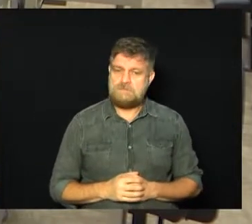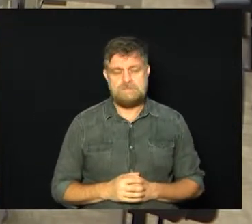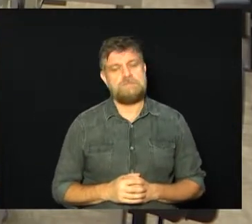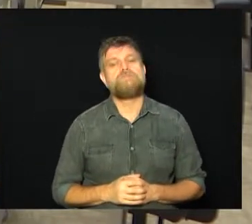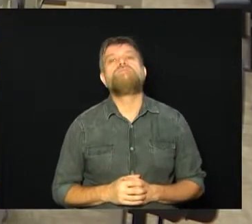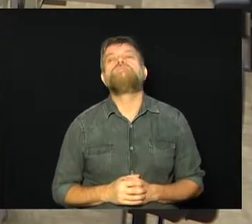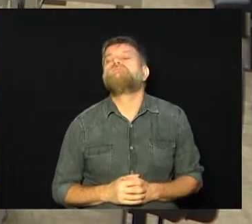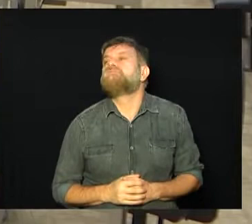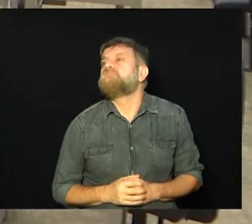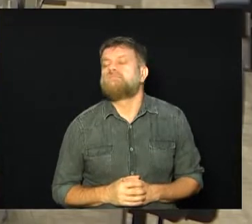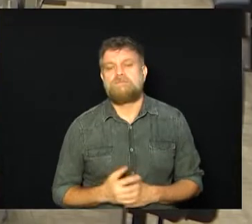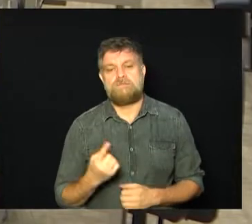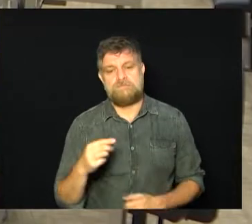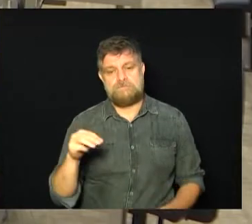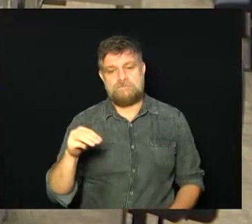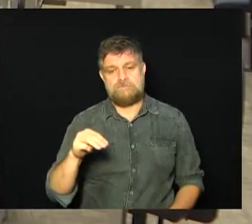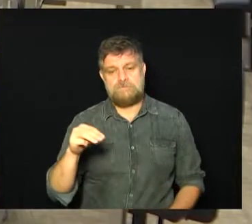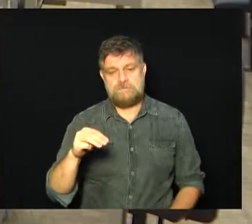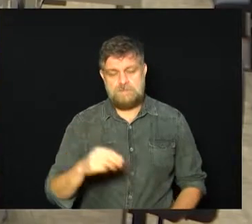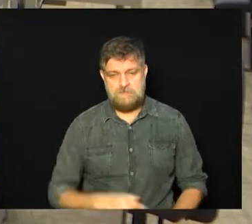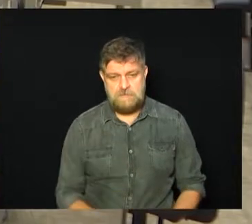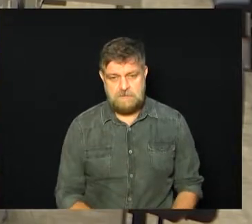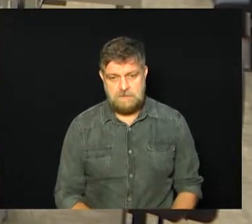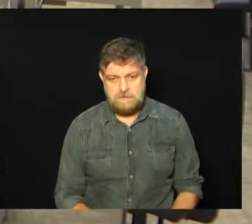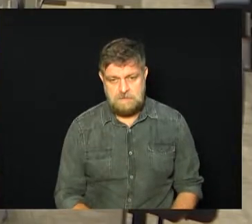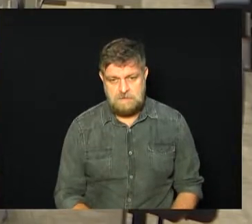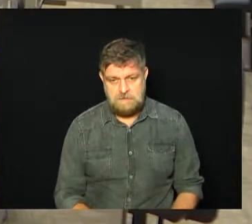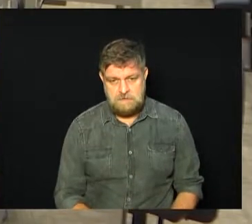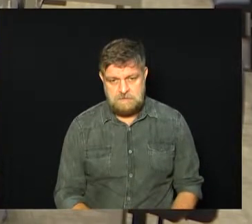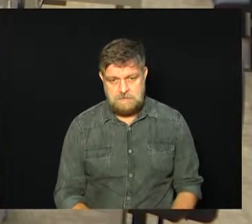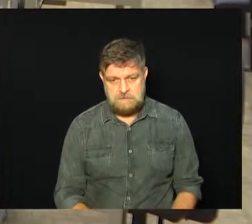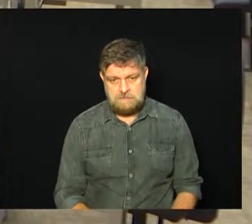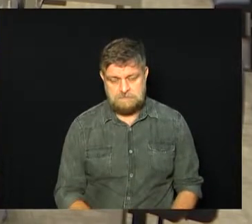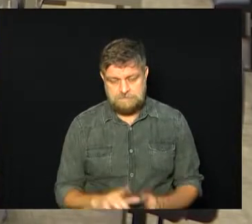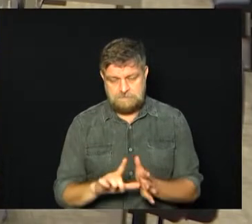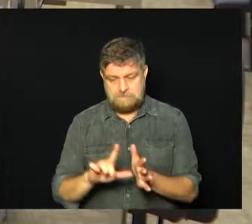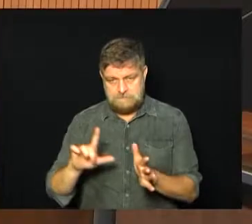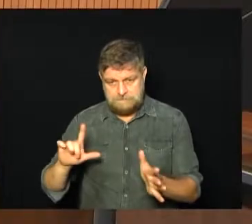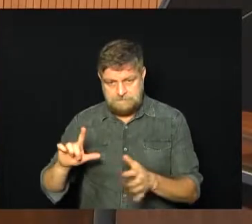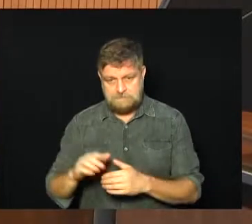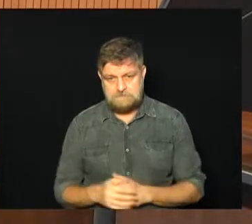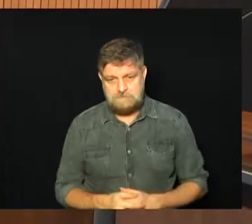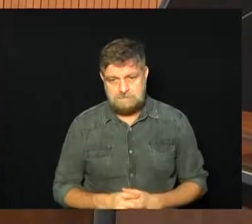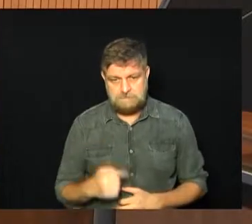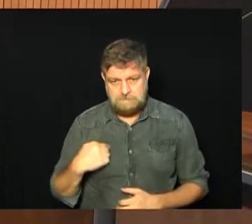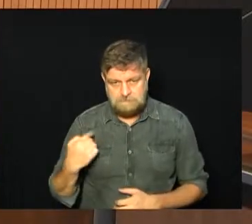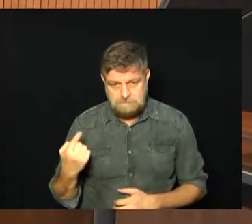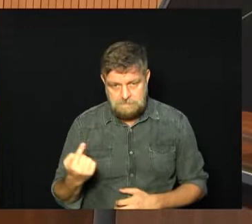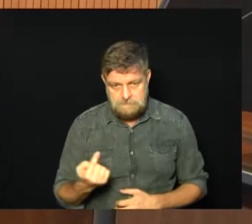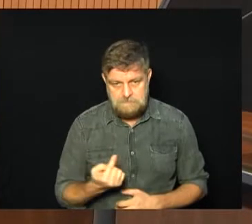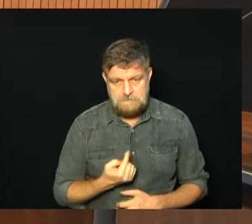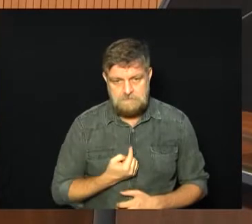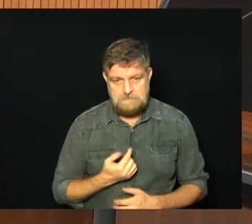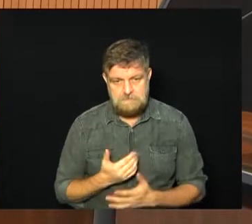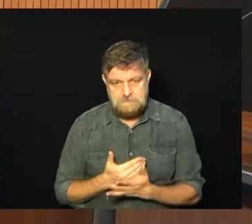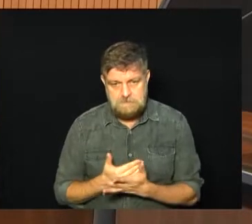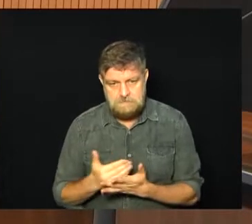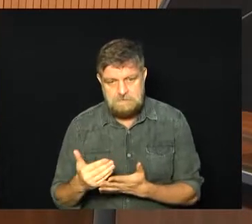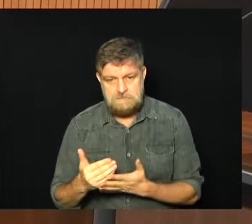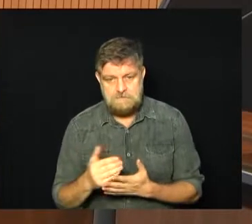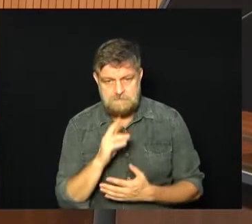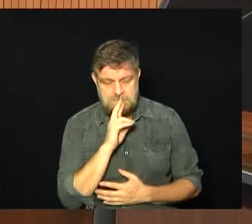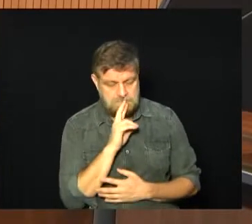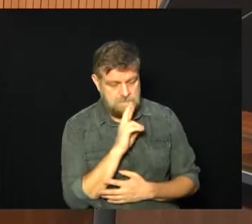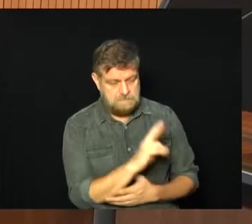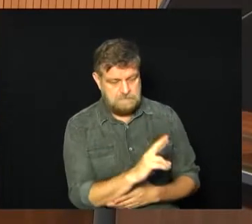Só um minutinho, Mariana. Antes da gente já iniciar assim, a resposta aqui